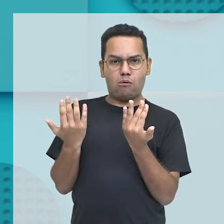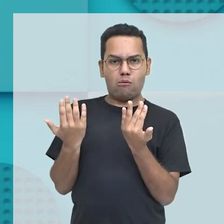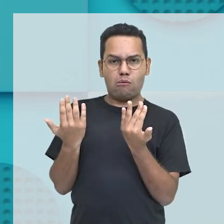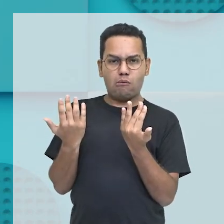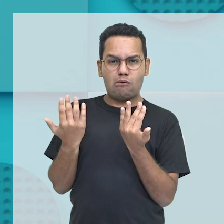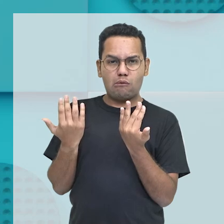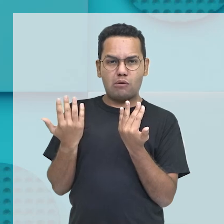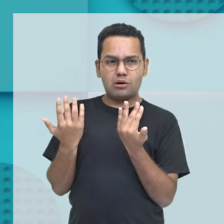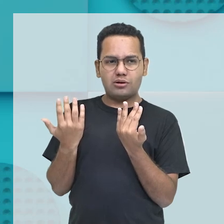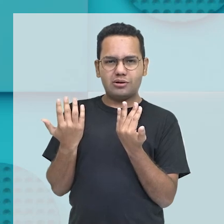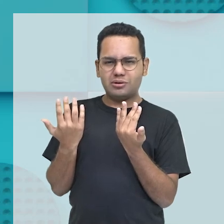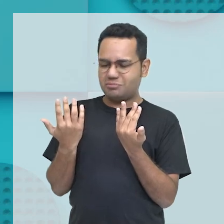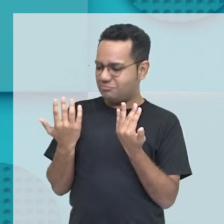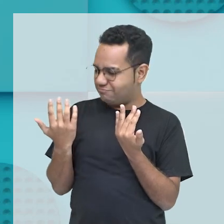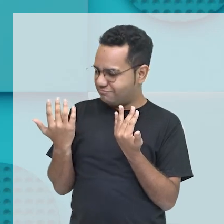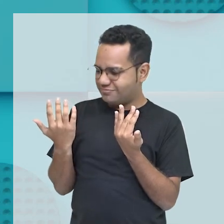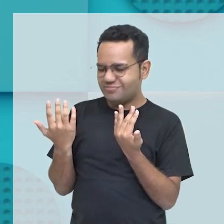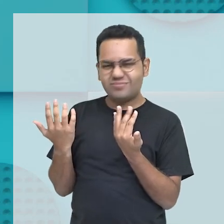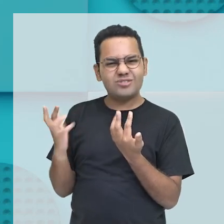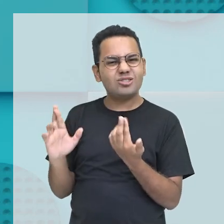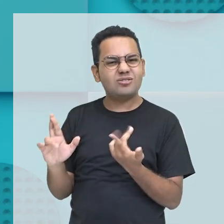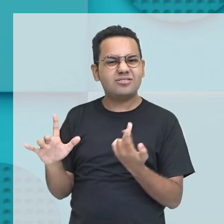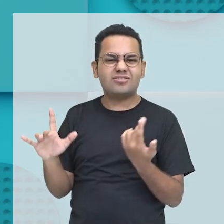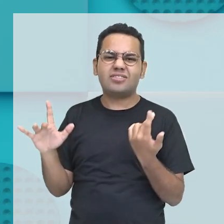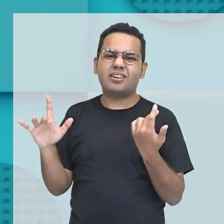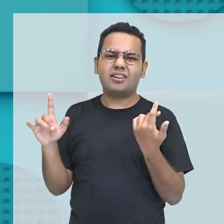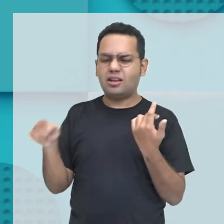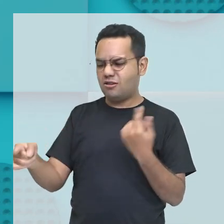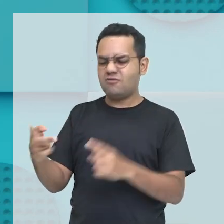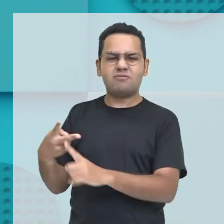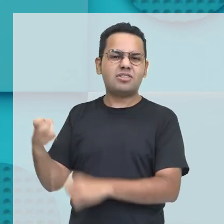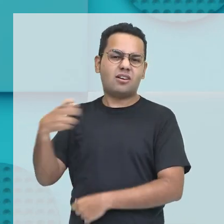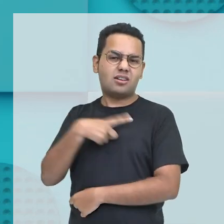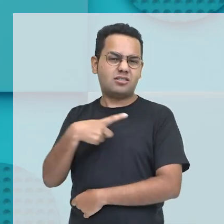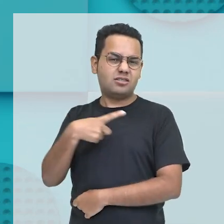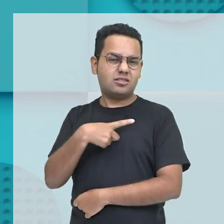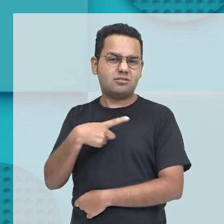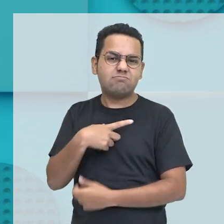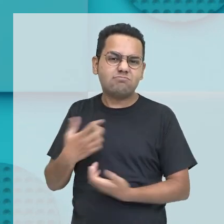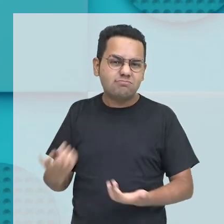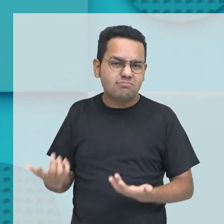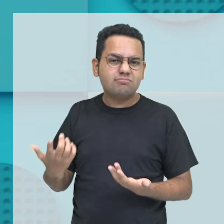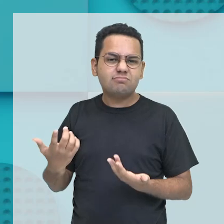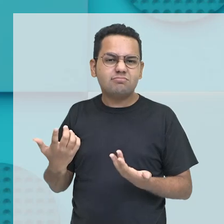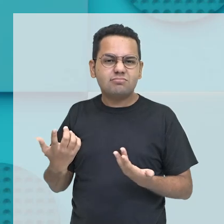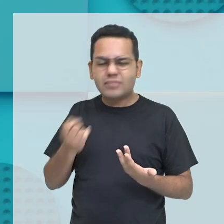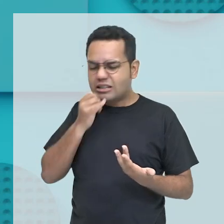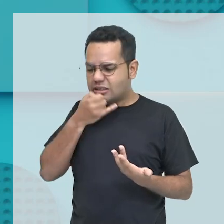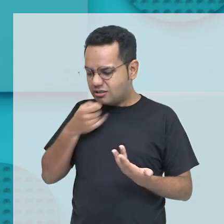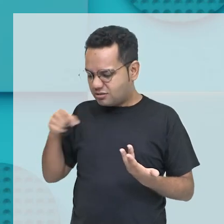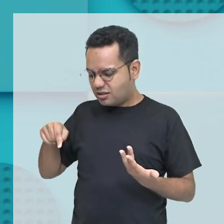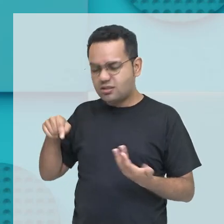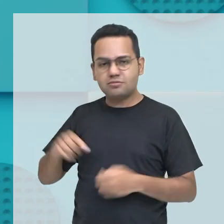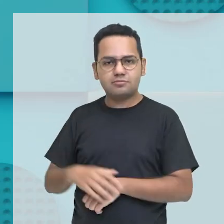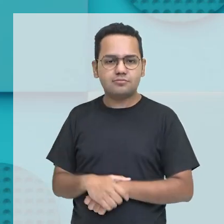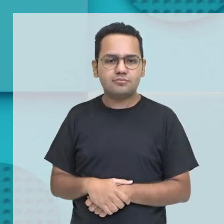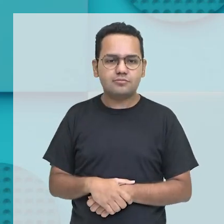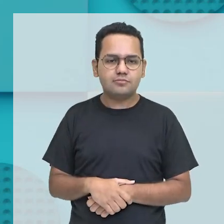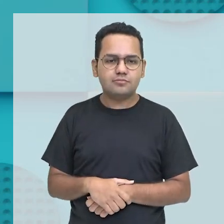mesmo, né? A questão da colonização, ela é muito covarde, porque tem uma força que ela